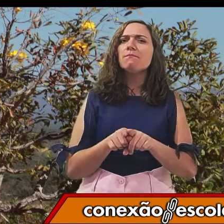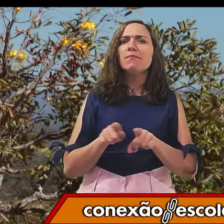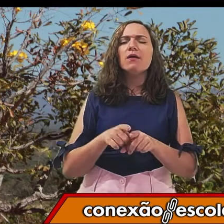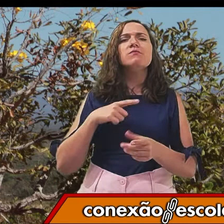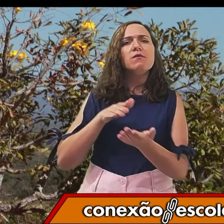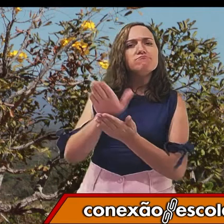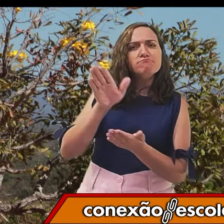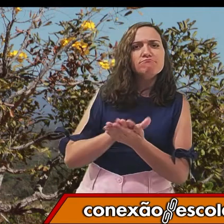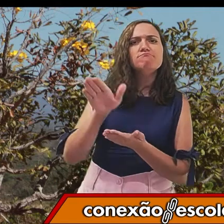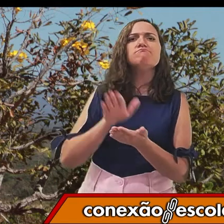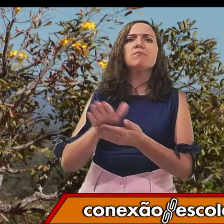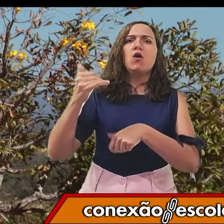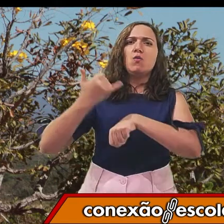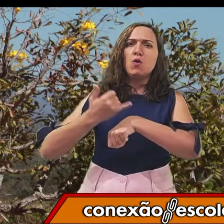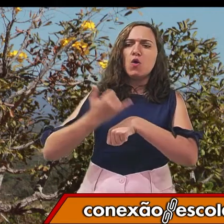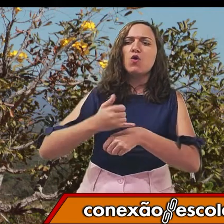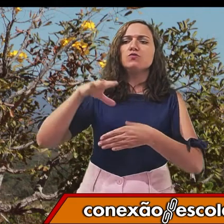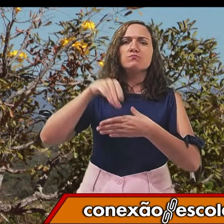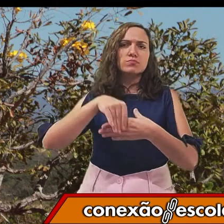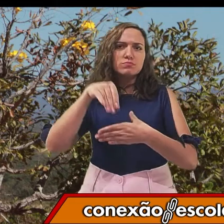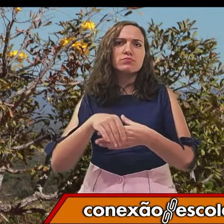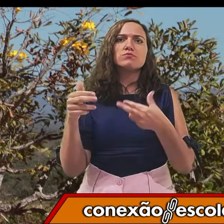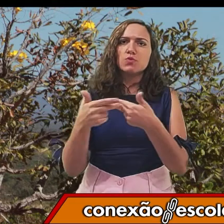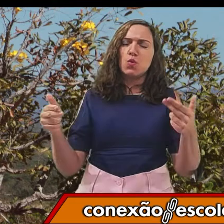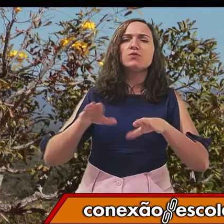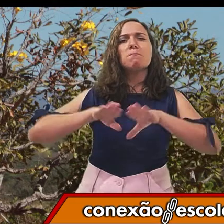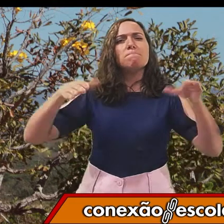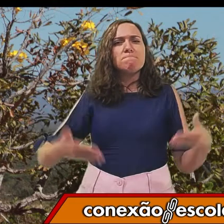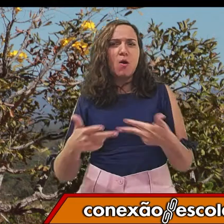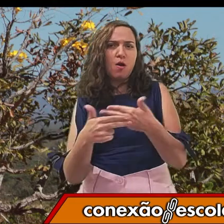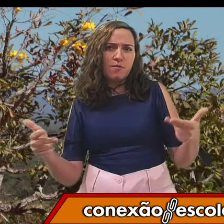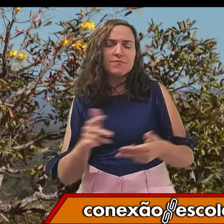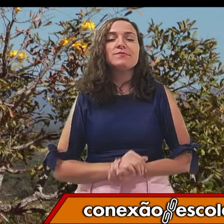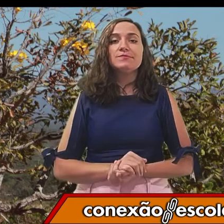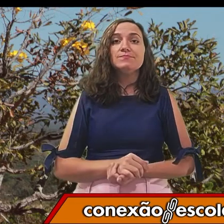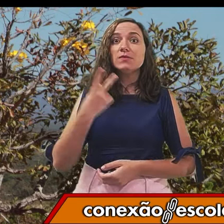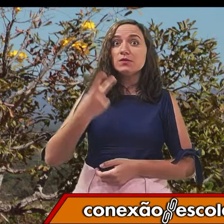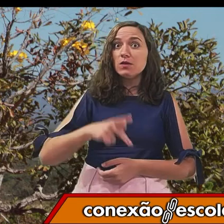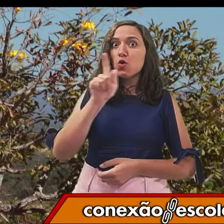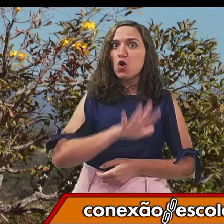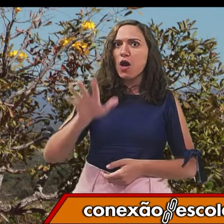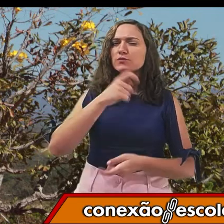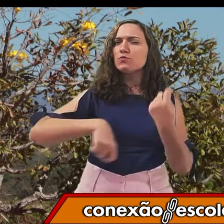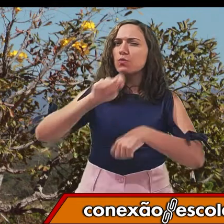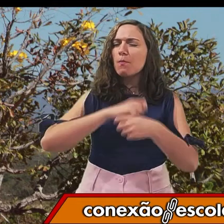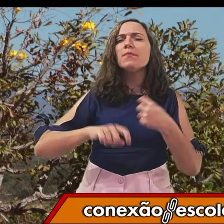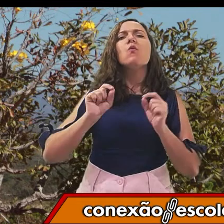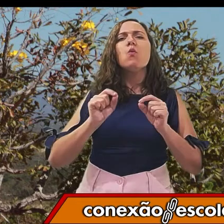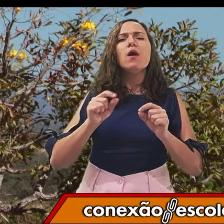gráficas, metalúrgicas e de móveis. A economia de Goiás se baseia na produção,